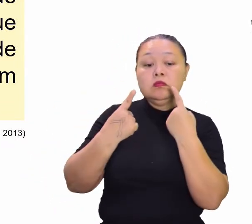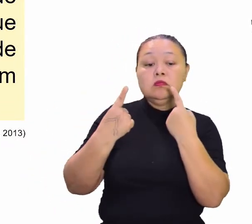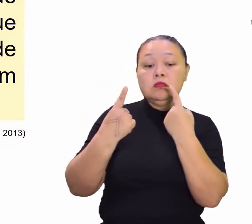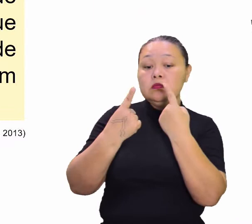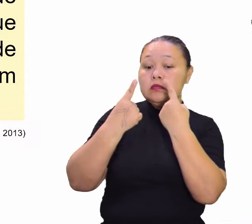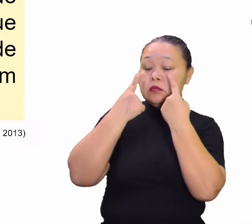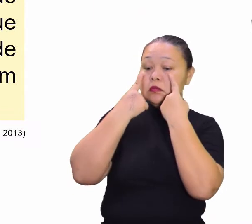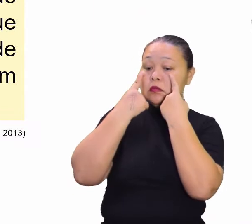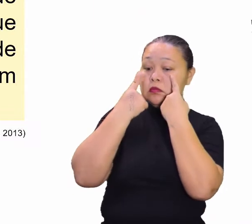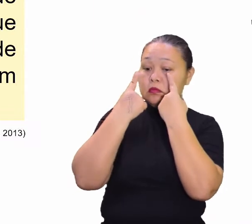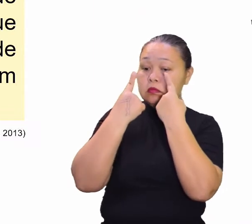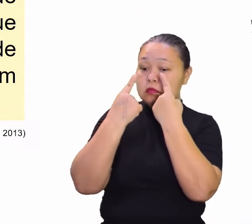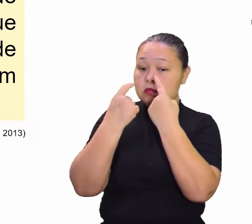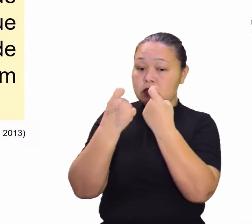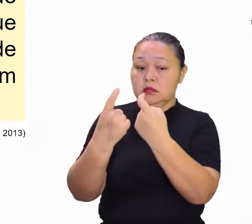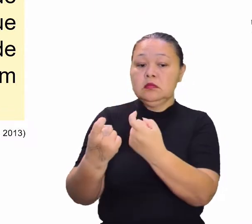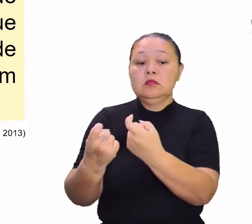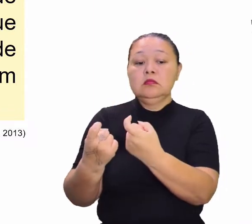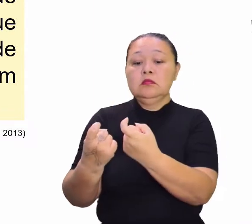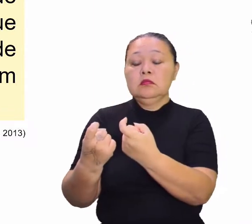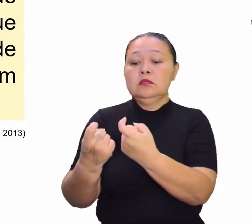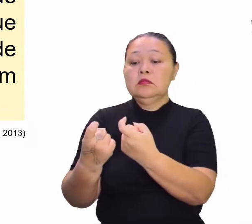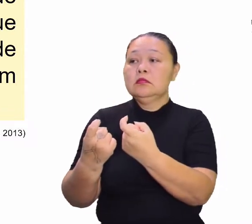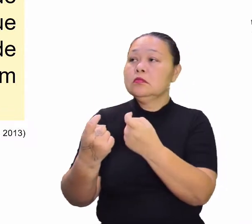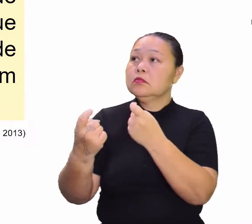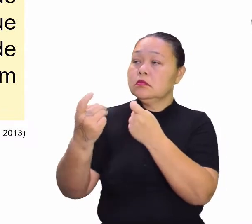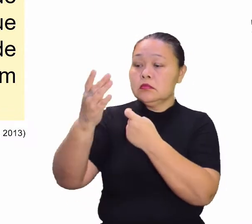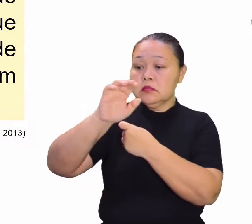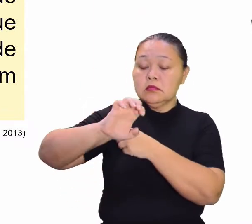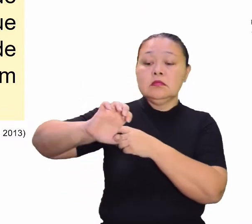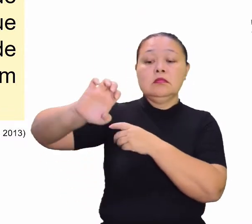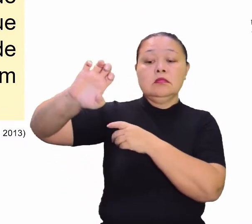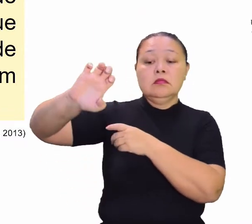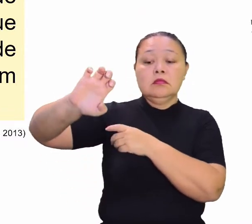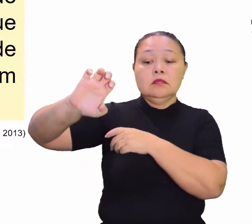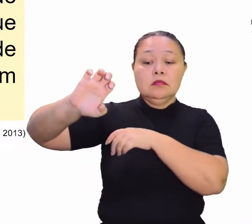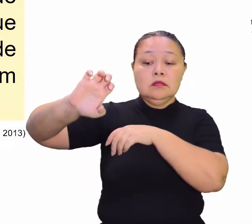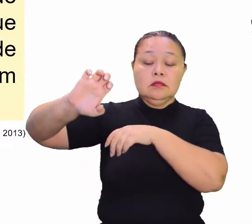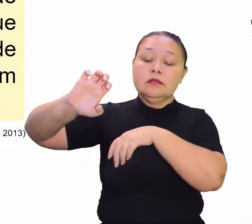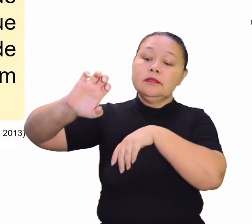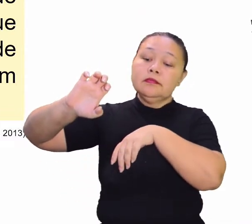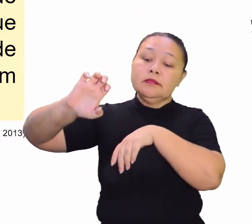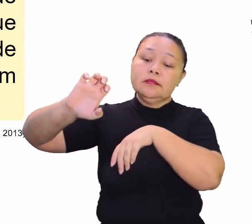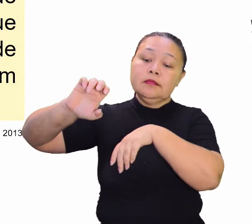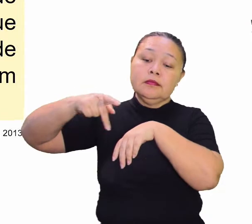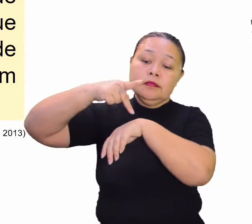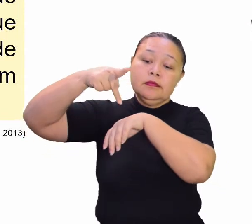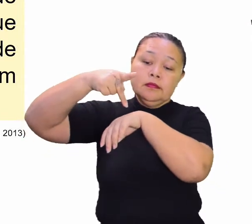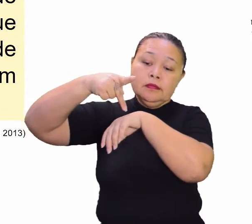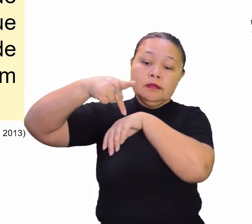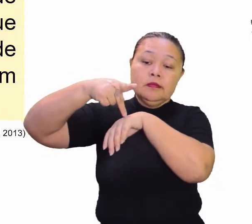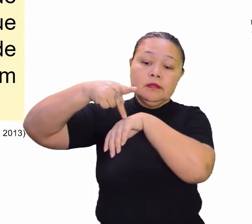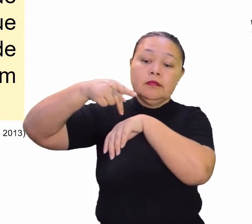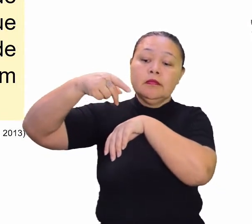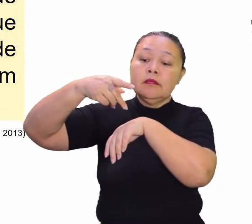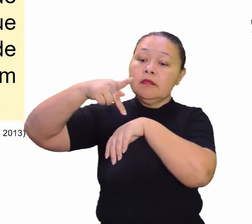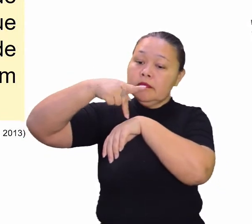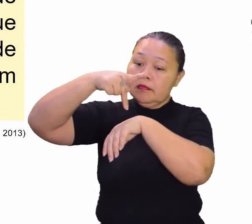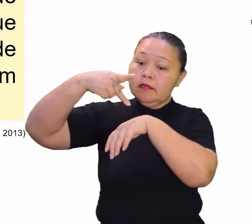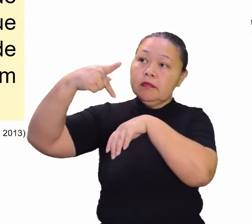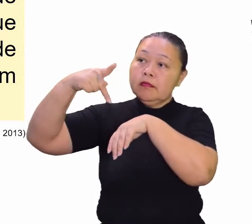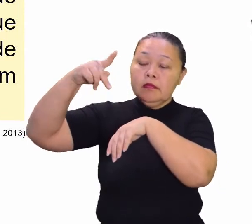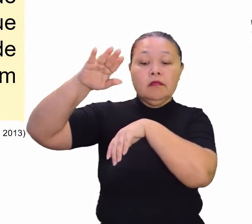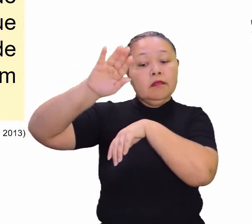exclusivamente a quem? Aos interesses de suas metrópoles, que se apropriaram